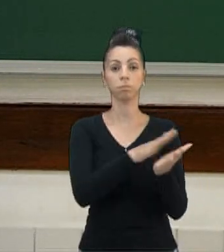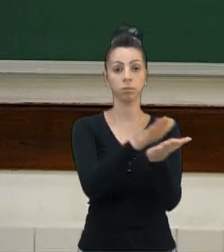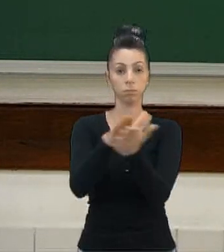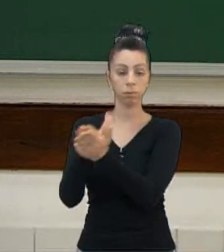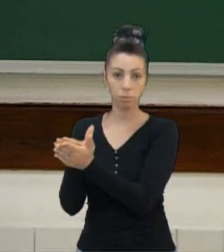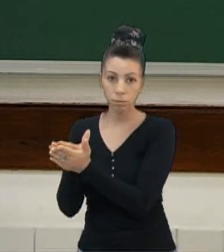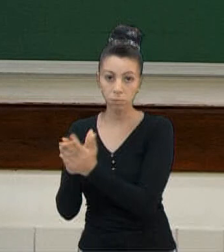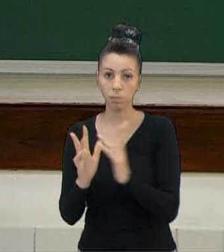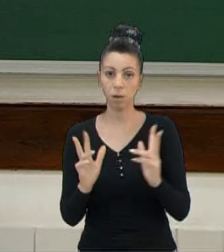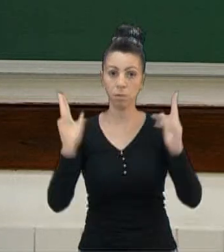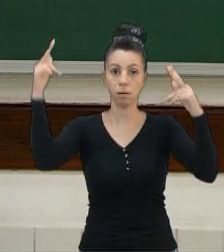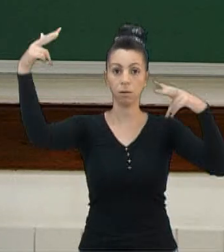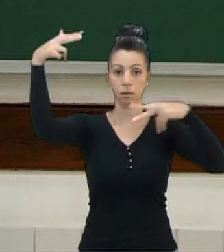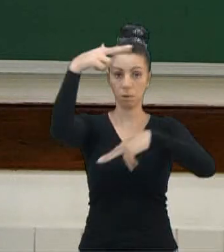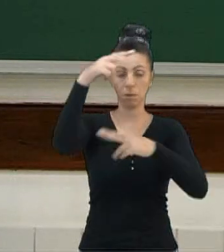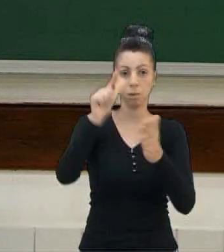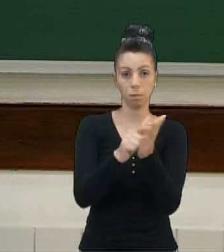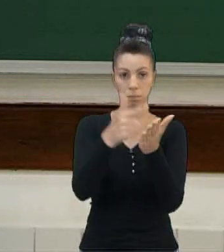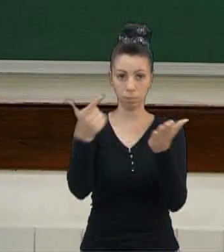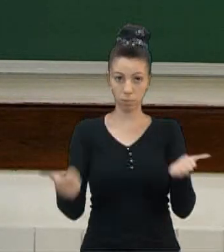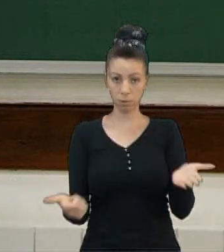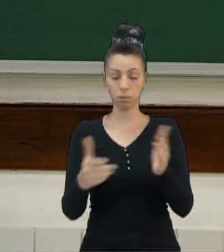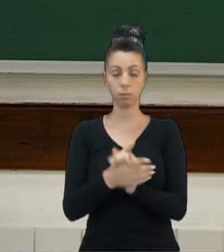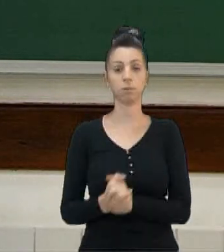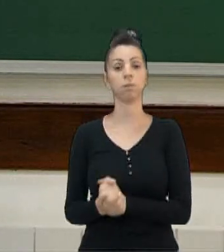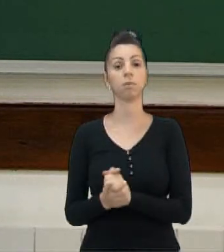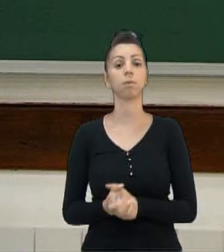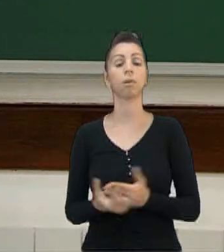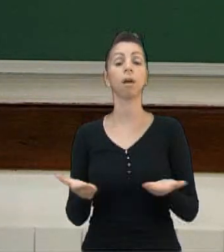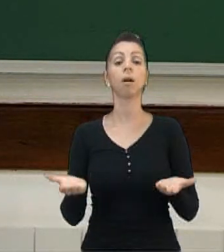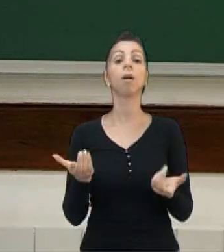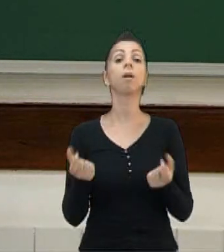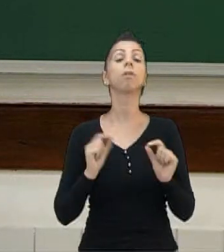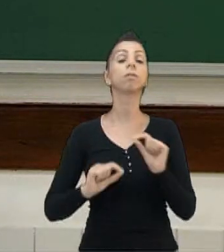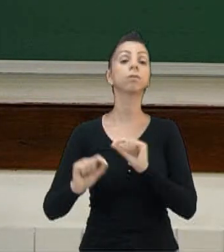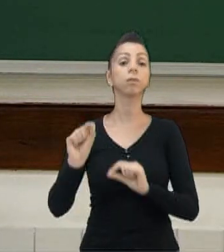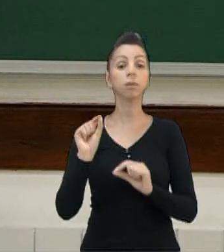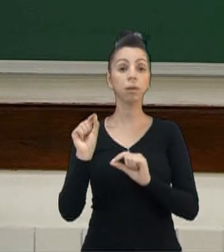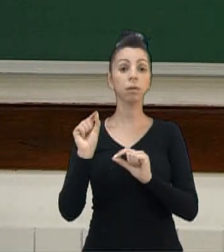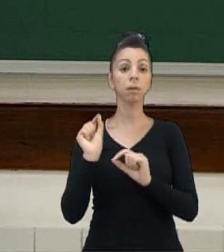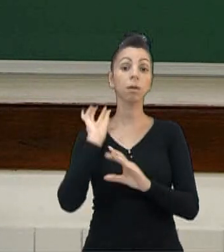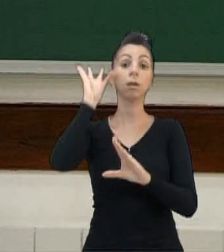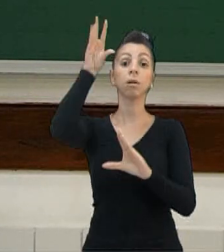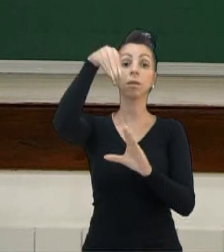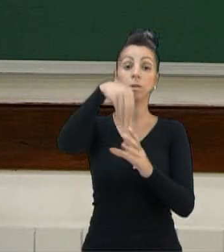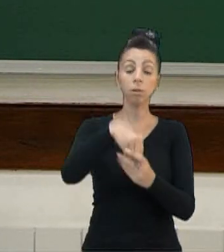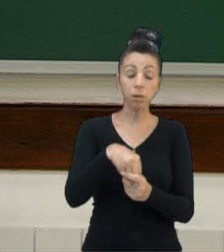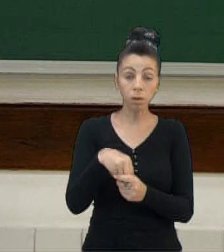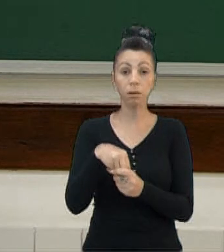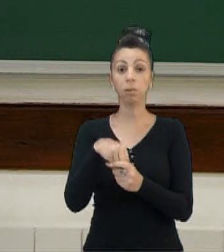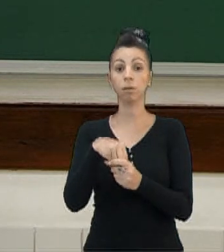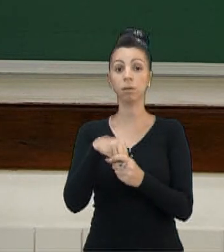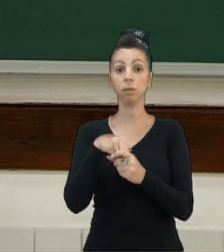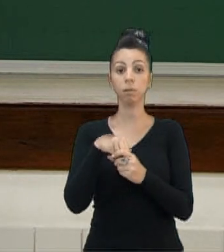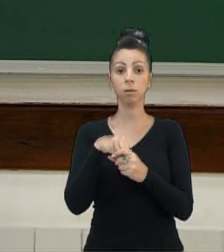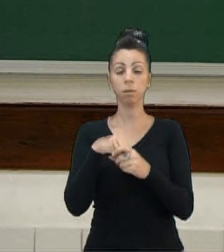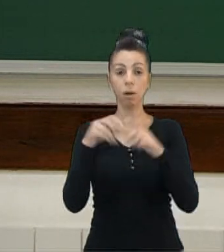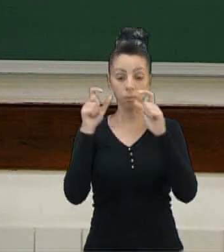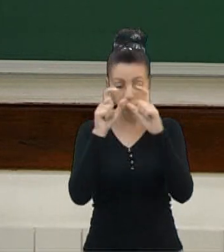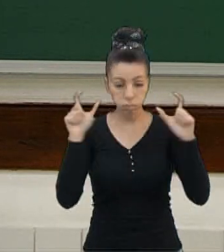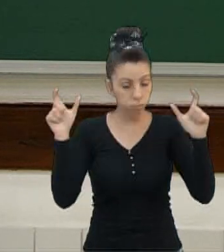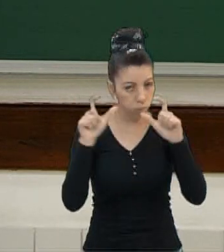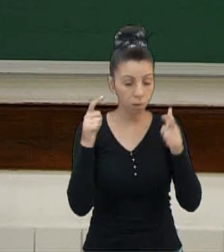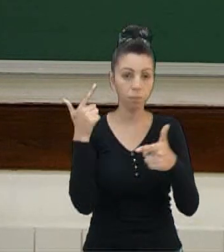de jornais, tá? E aí eu quero que você me diga qual a questão que está mais atenta para